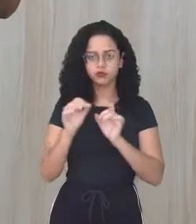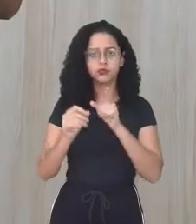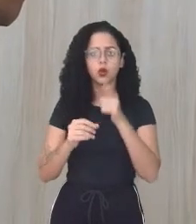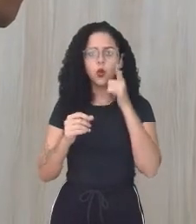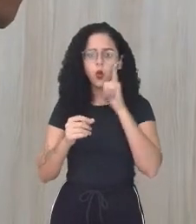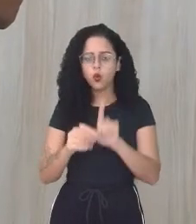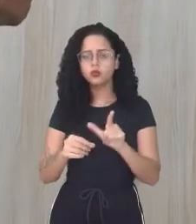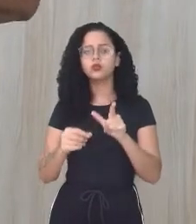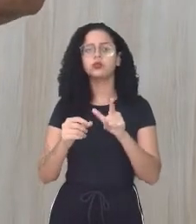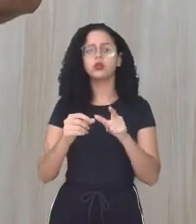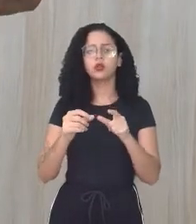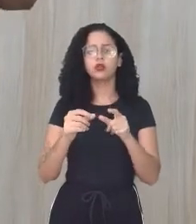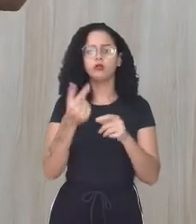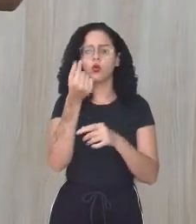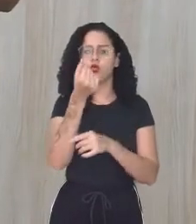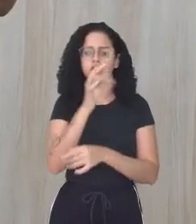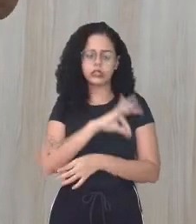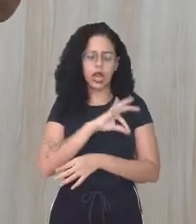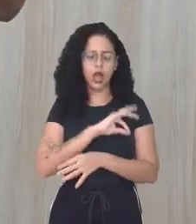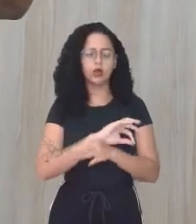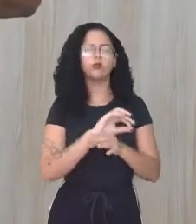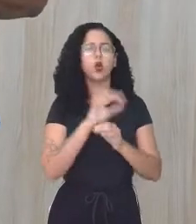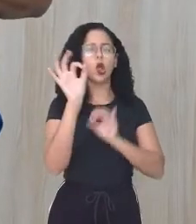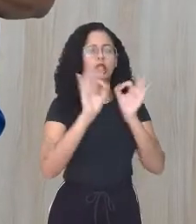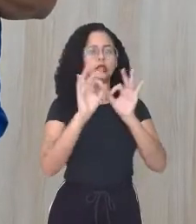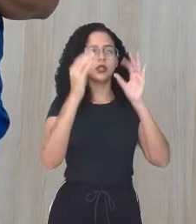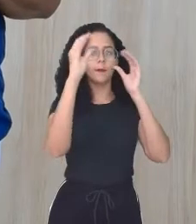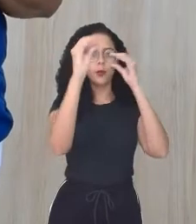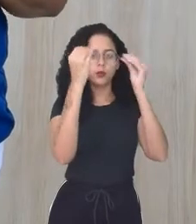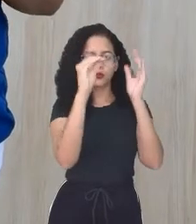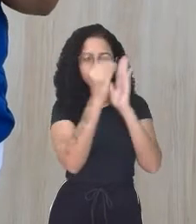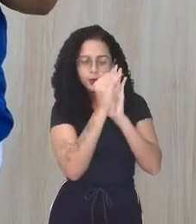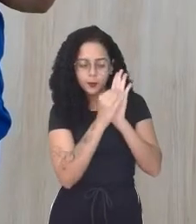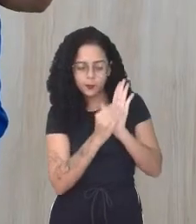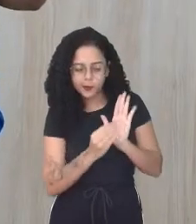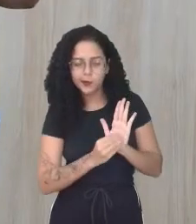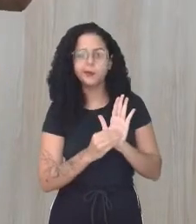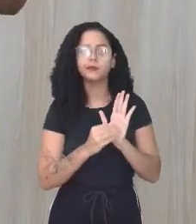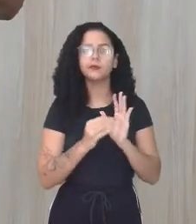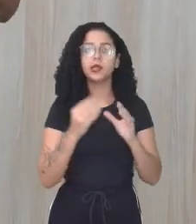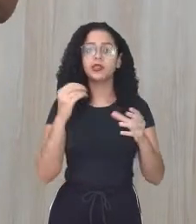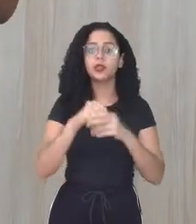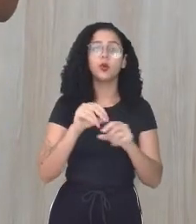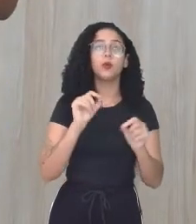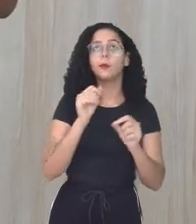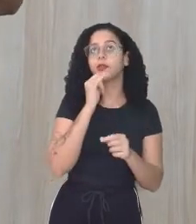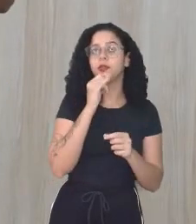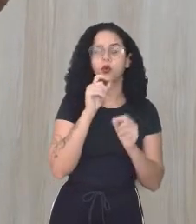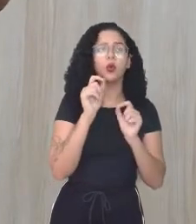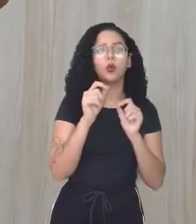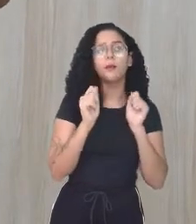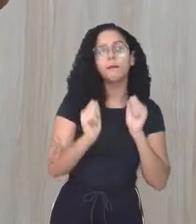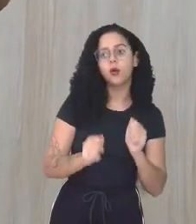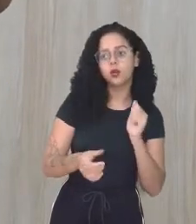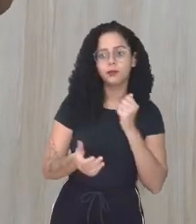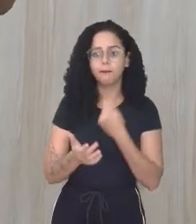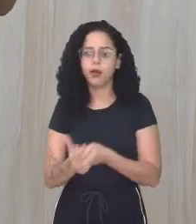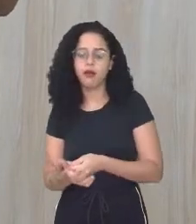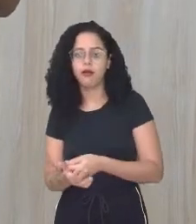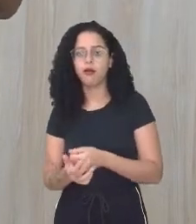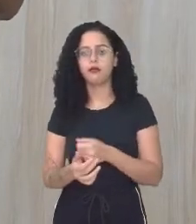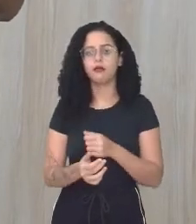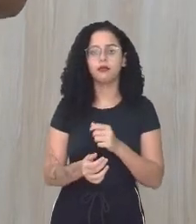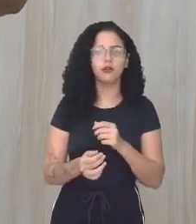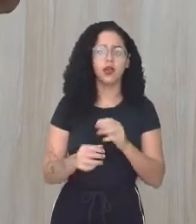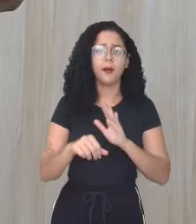suas finanças, né, o seu salário dentro do que você pode pagar, fica muito mais fácil de